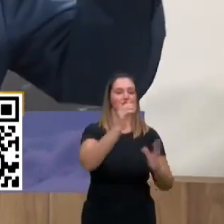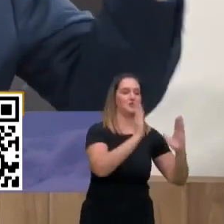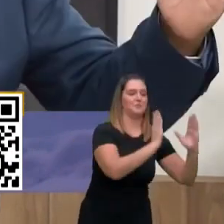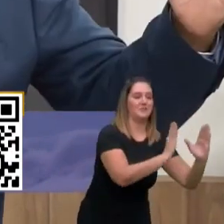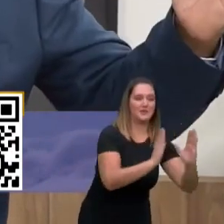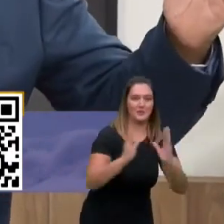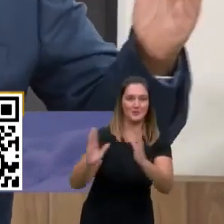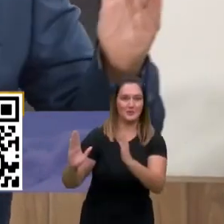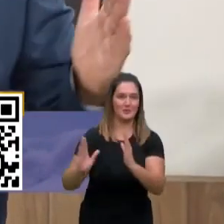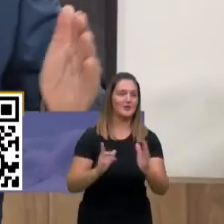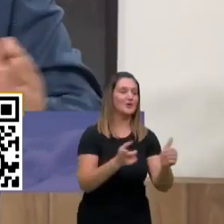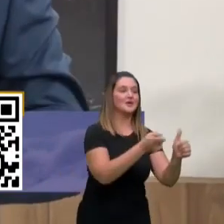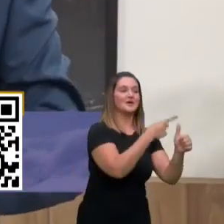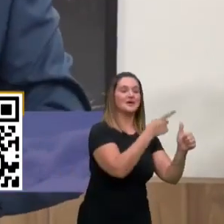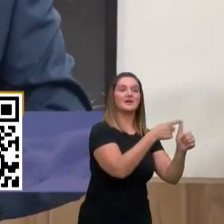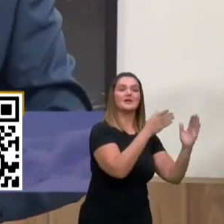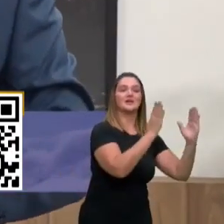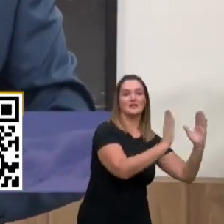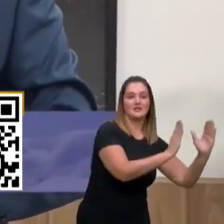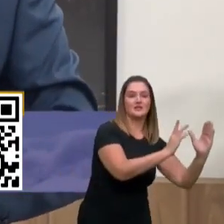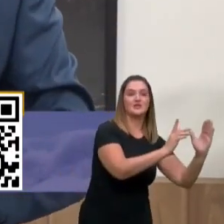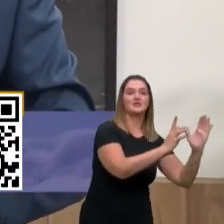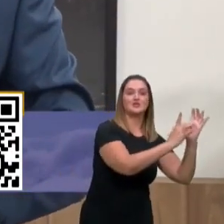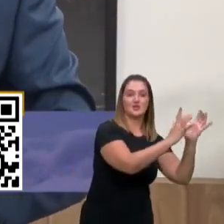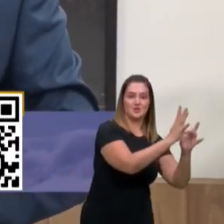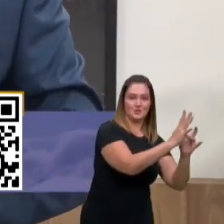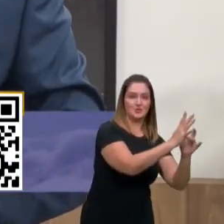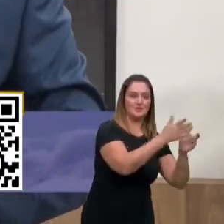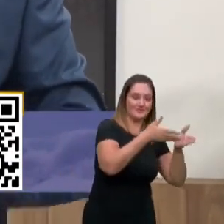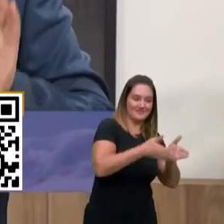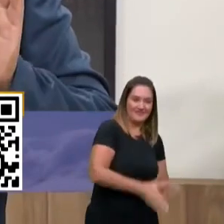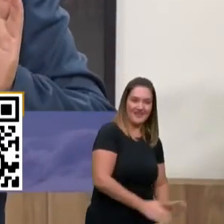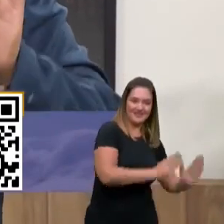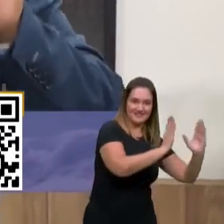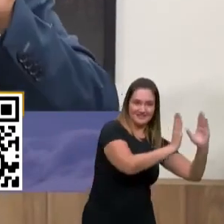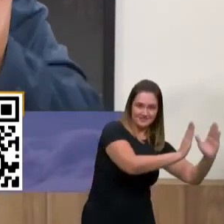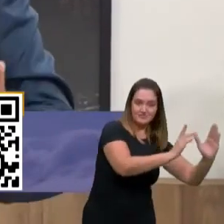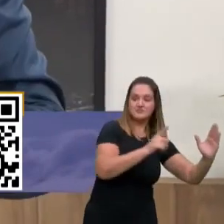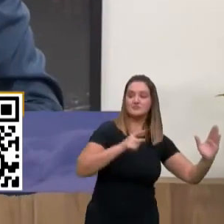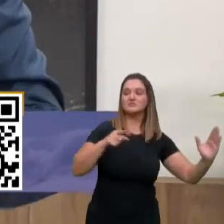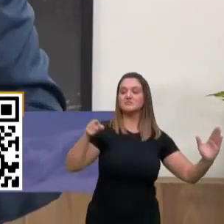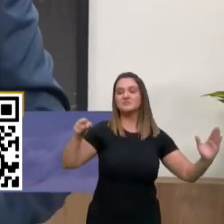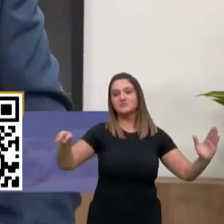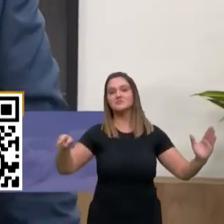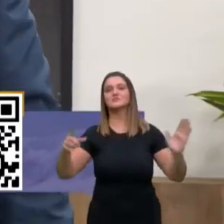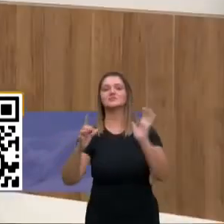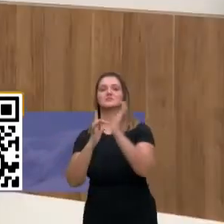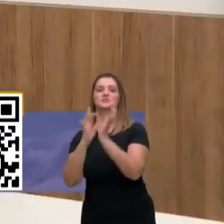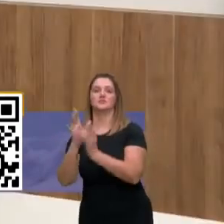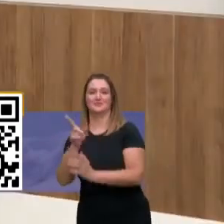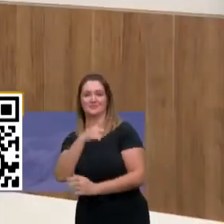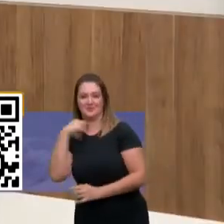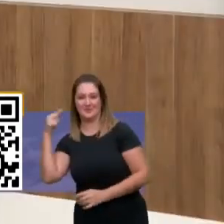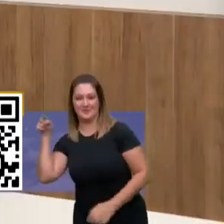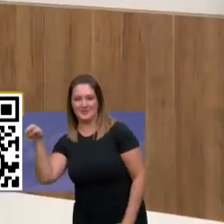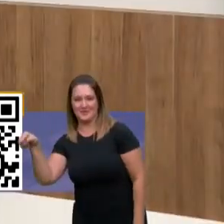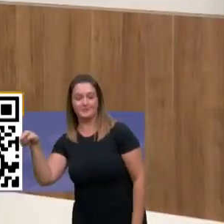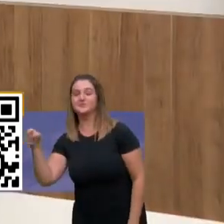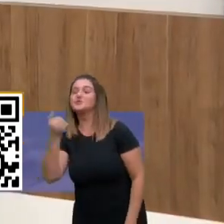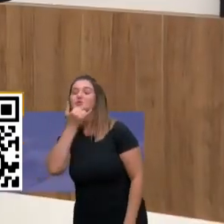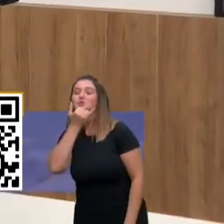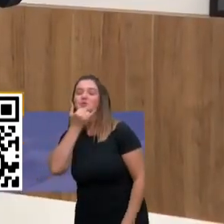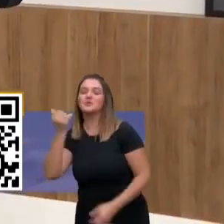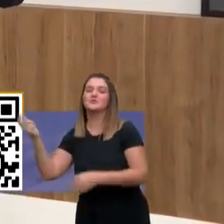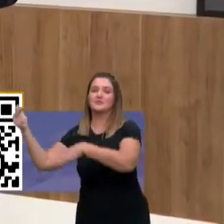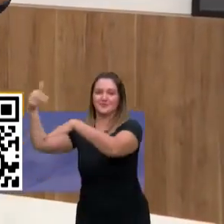acontecimentos, a primeira vinda e a segunda vinda de Jesus. Isso tem que ficar muito claro para você. Lembrando